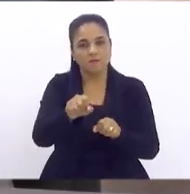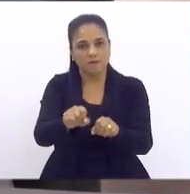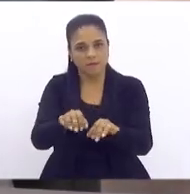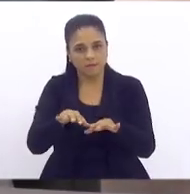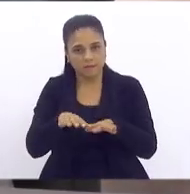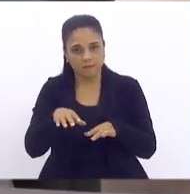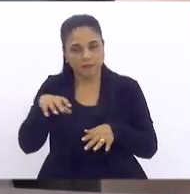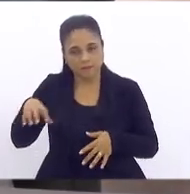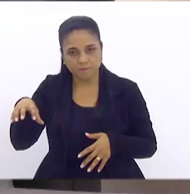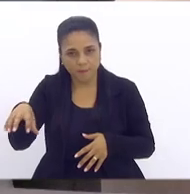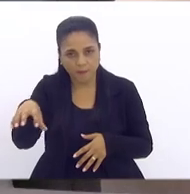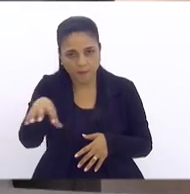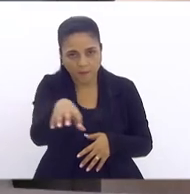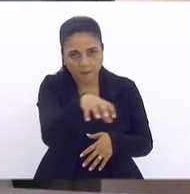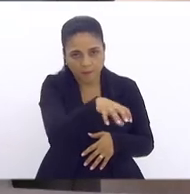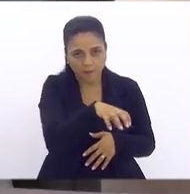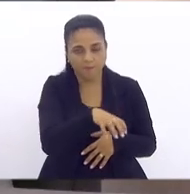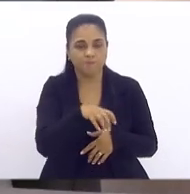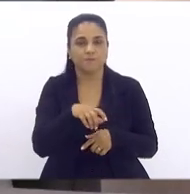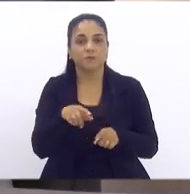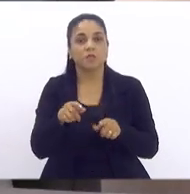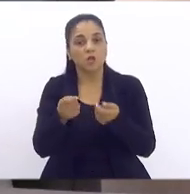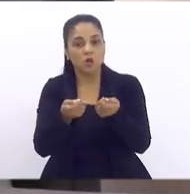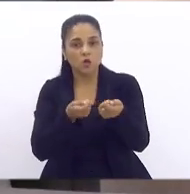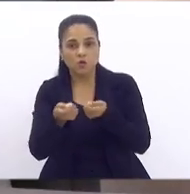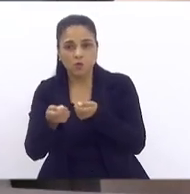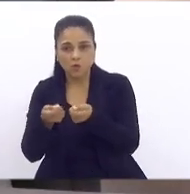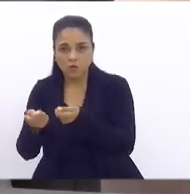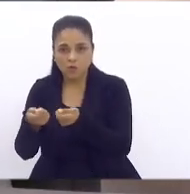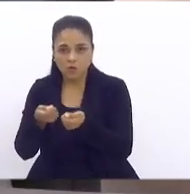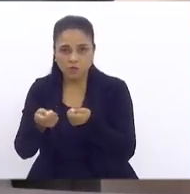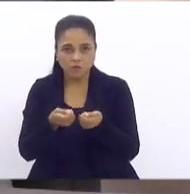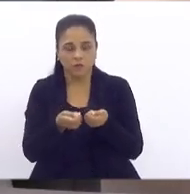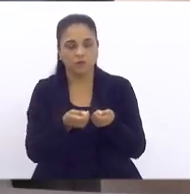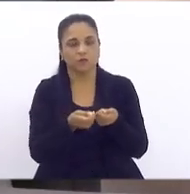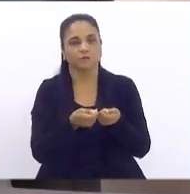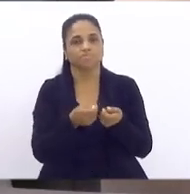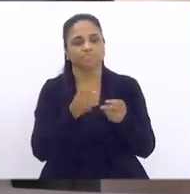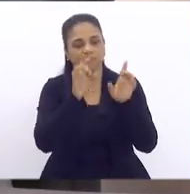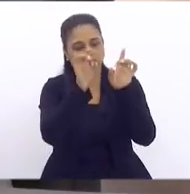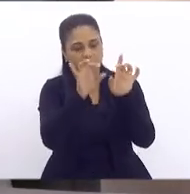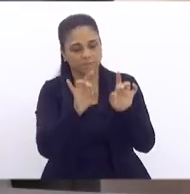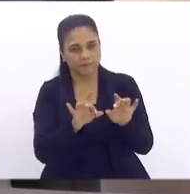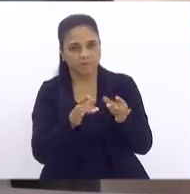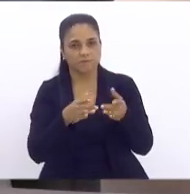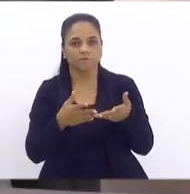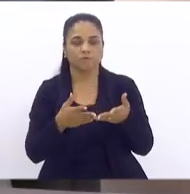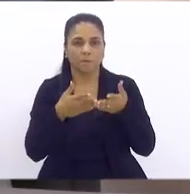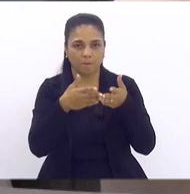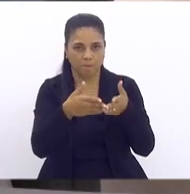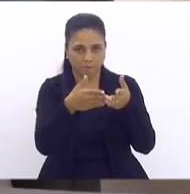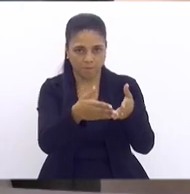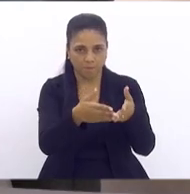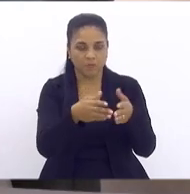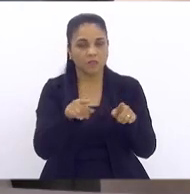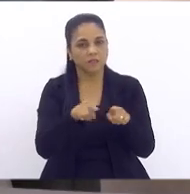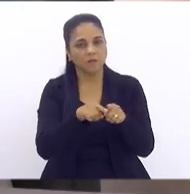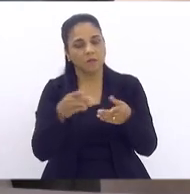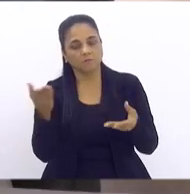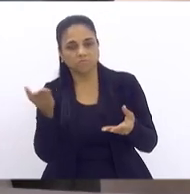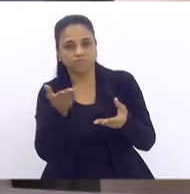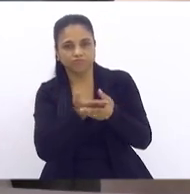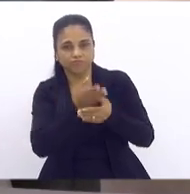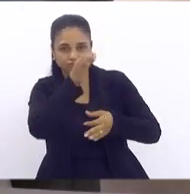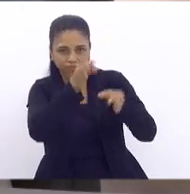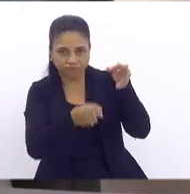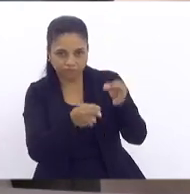regionais, que têm o controle dos casos específicos, inclusive das demandas judiciais envolvidas